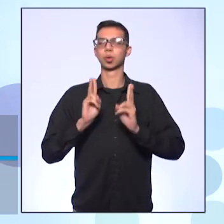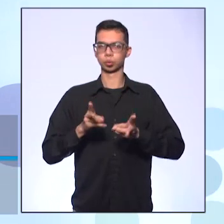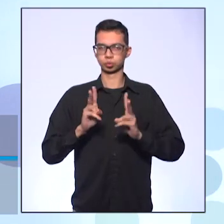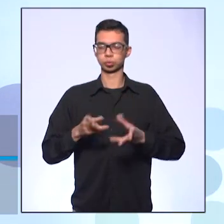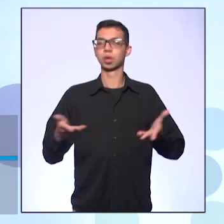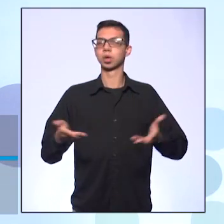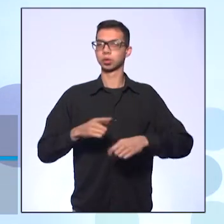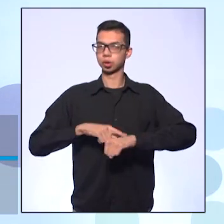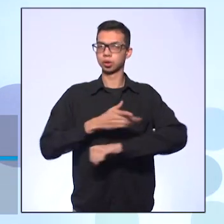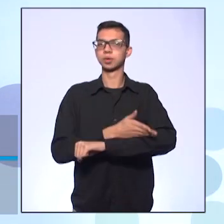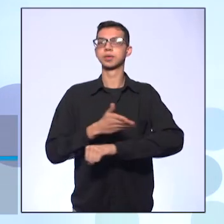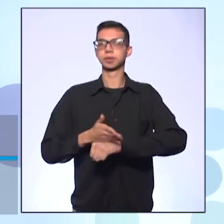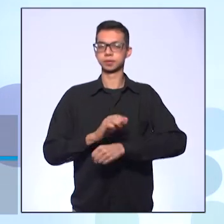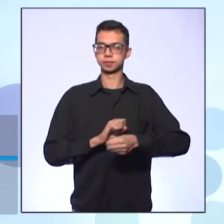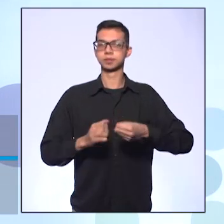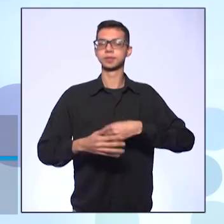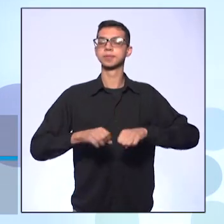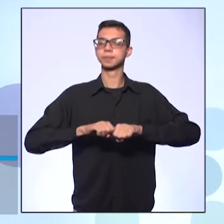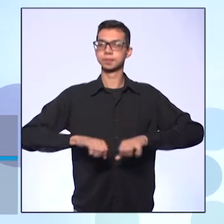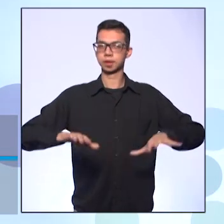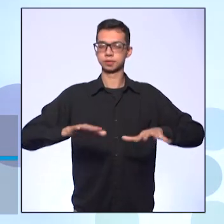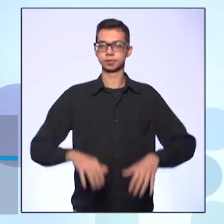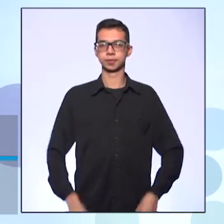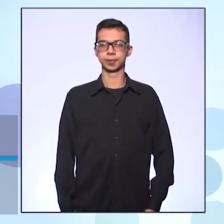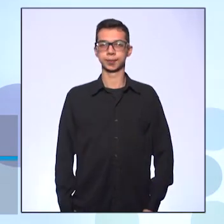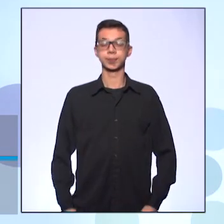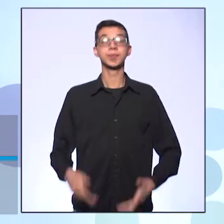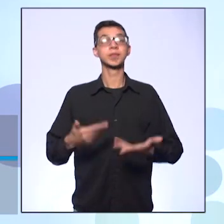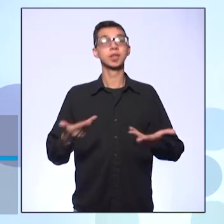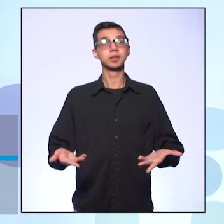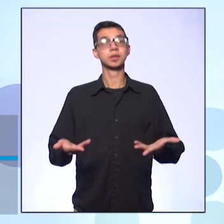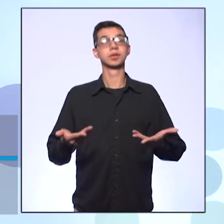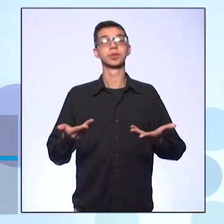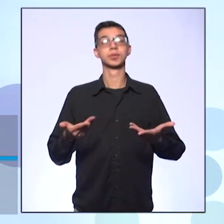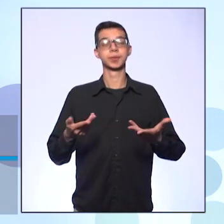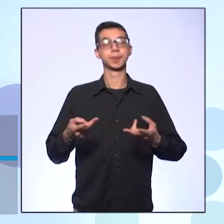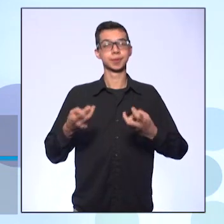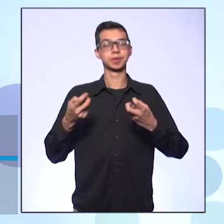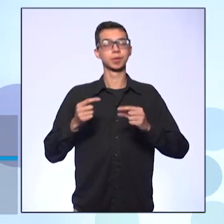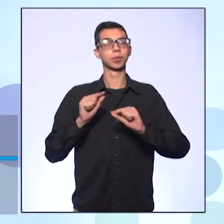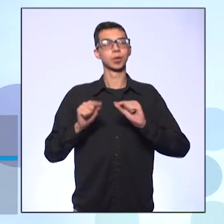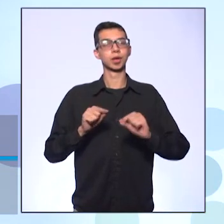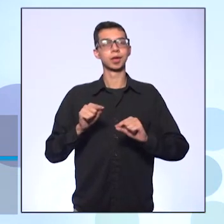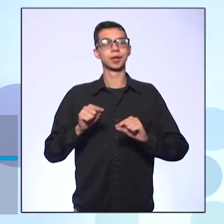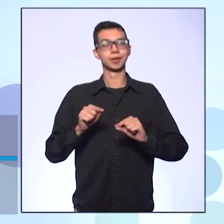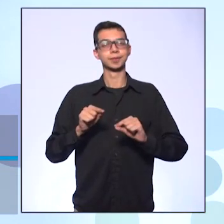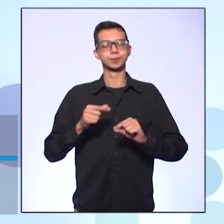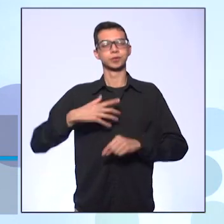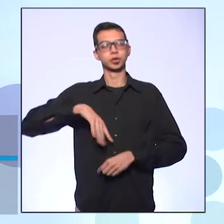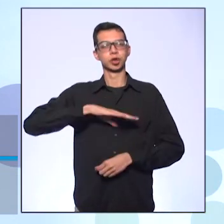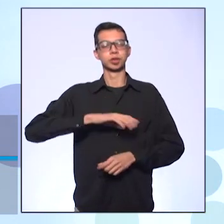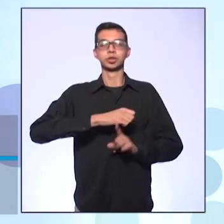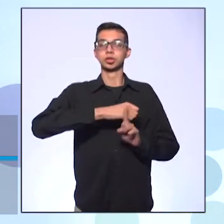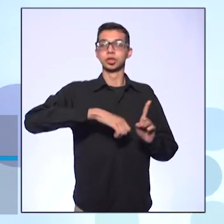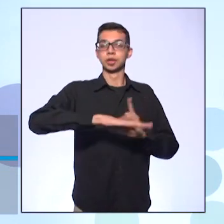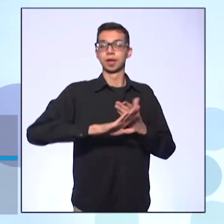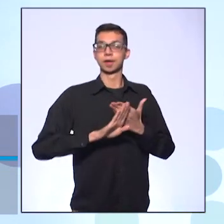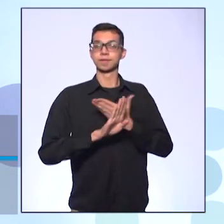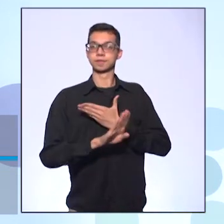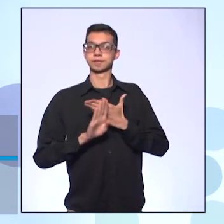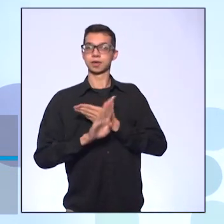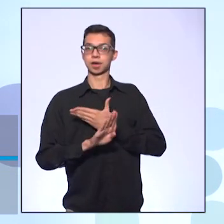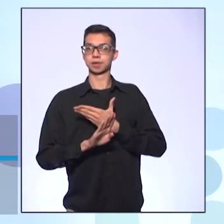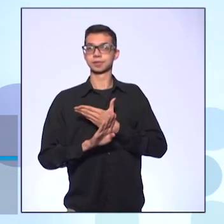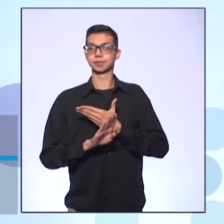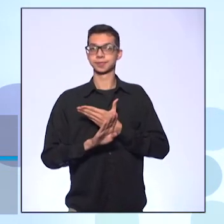estamos enfrentando neste momento, né? A questão do afastamento social. Então, vamos para a primeira